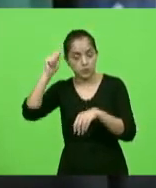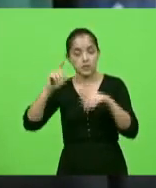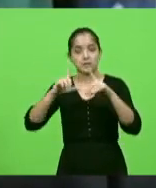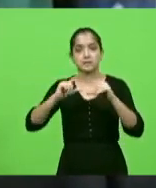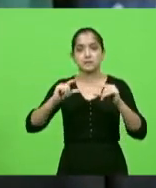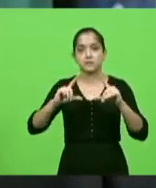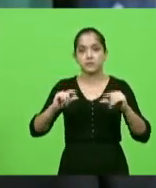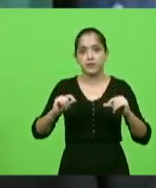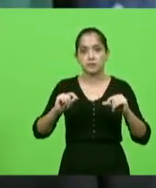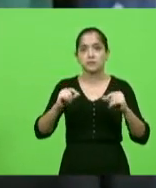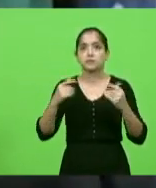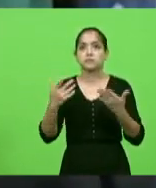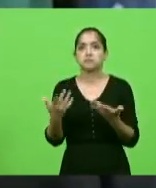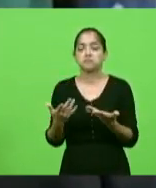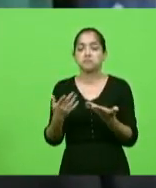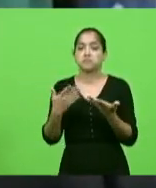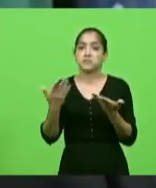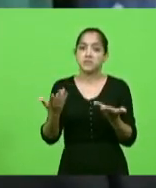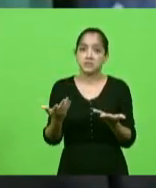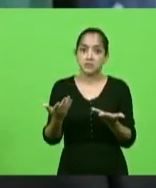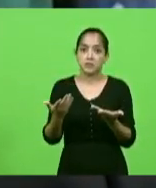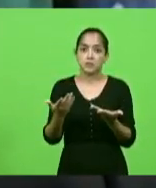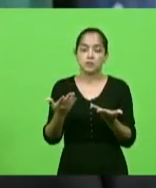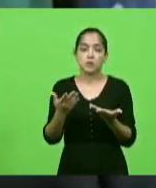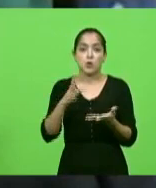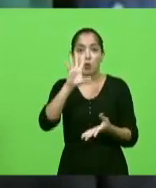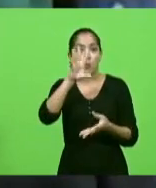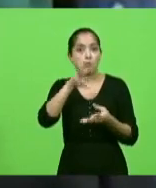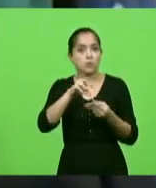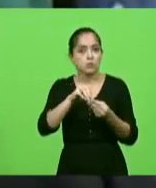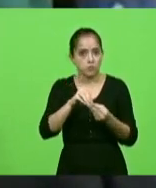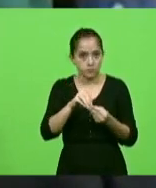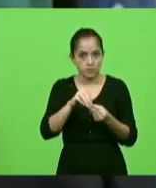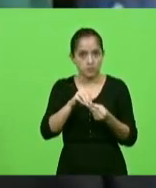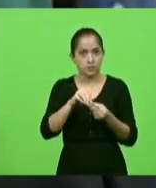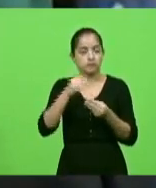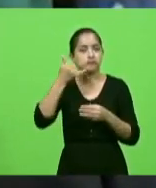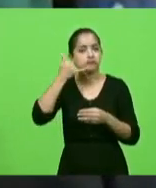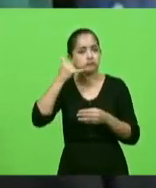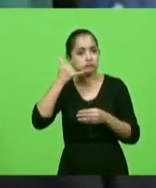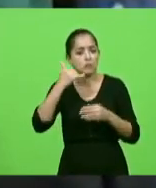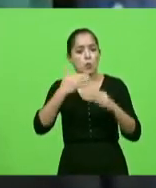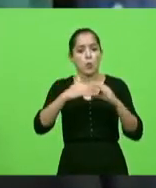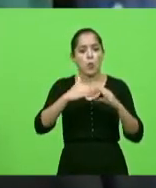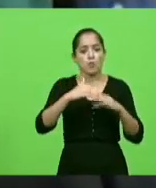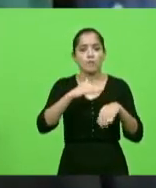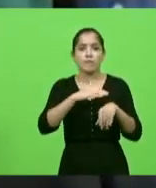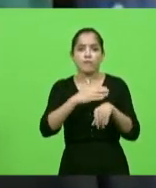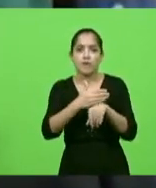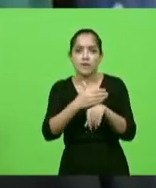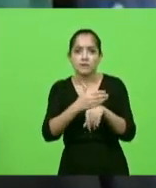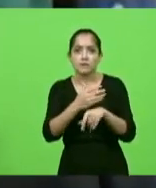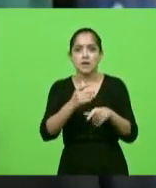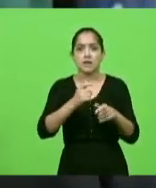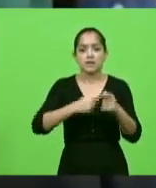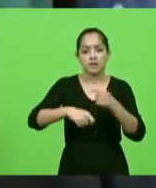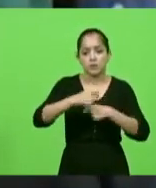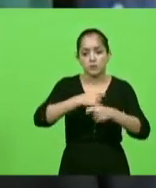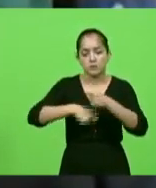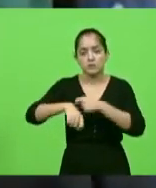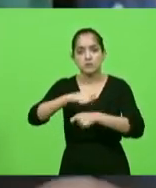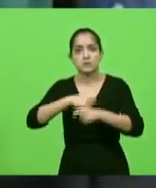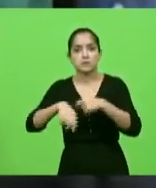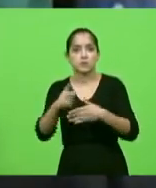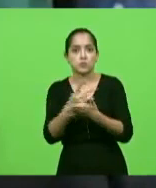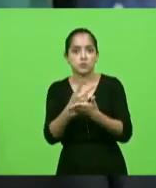por essa razão não nos parece incrível concluir e faz diária de sacos de eventual negociação exista e